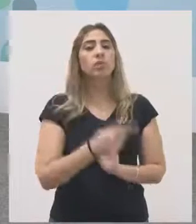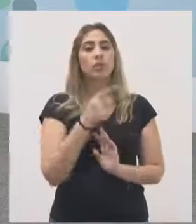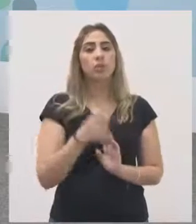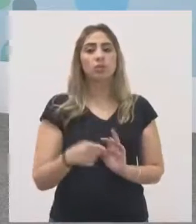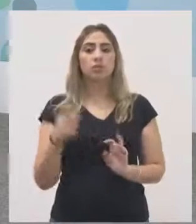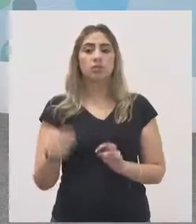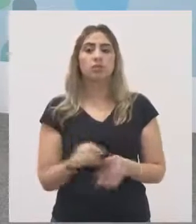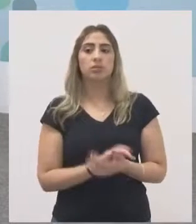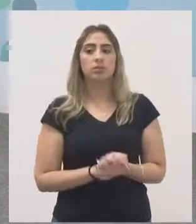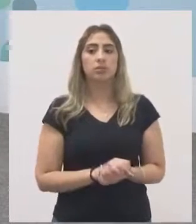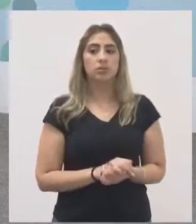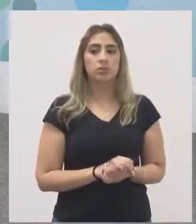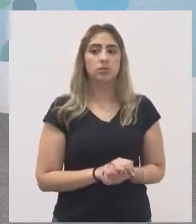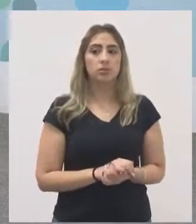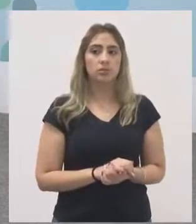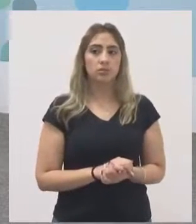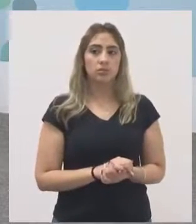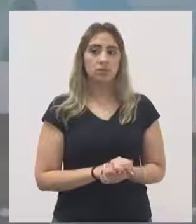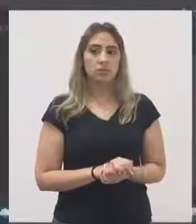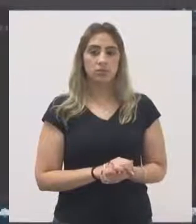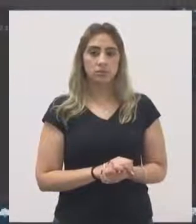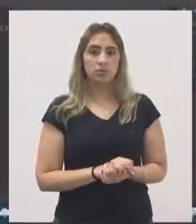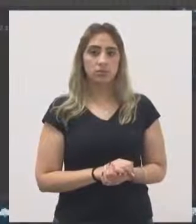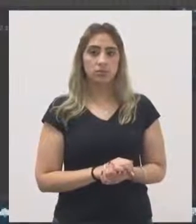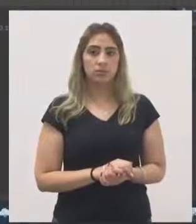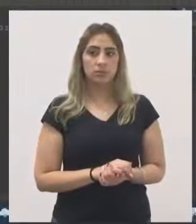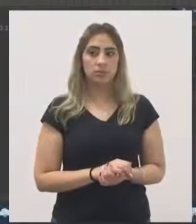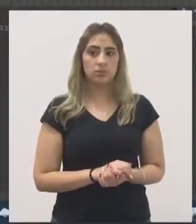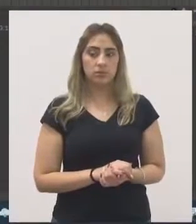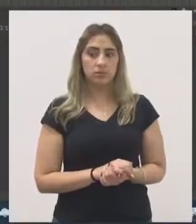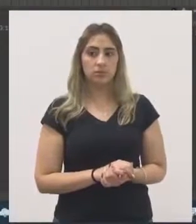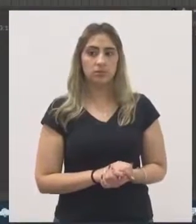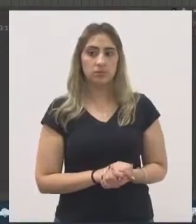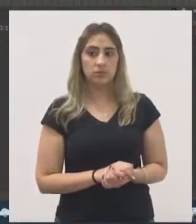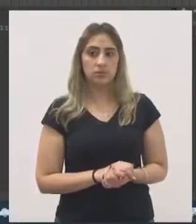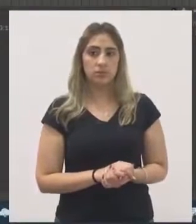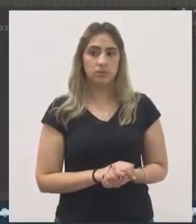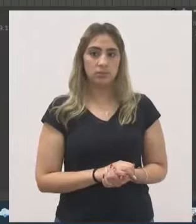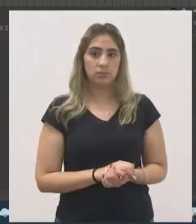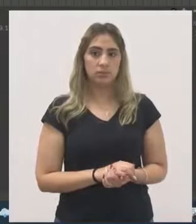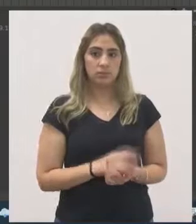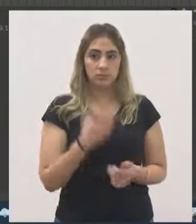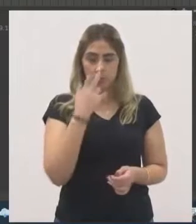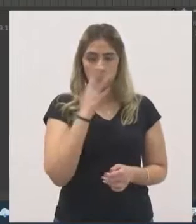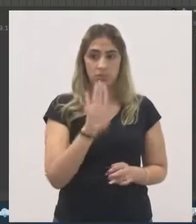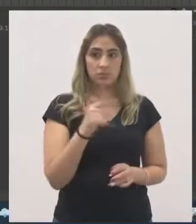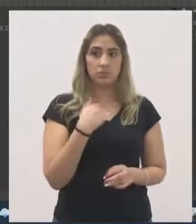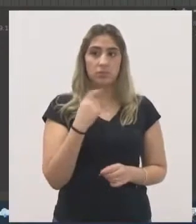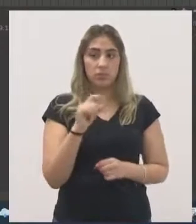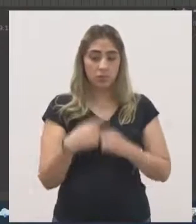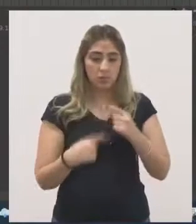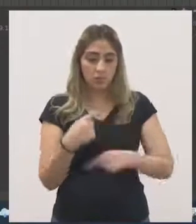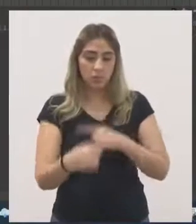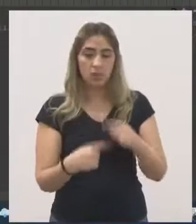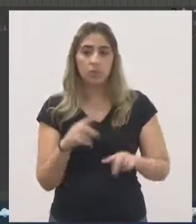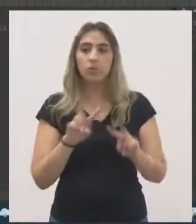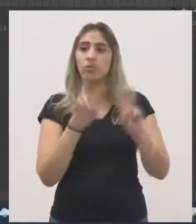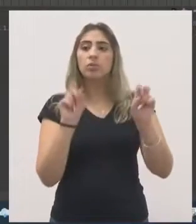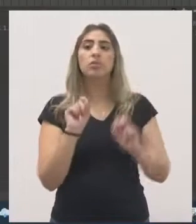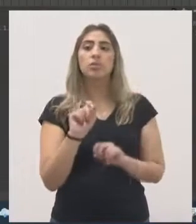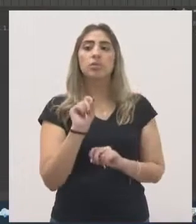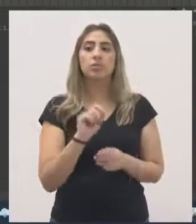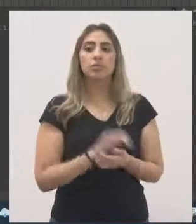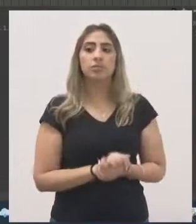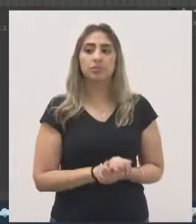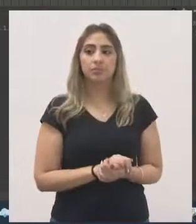vamos lá então, vamos por partes aqui. Então. E aí, acho que antes de chegar nisso, só emendando na questão do ser pago,